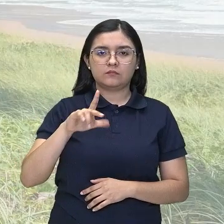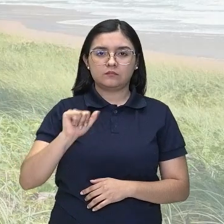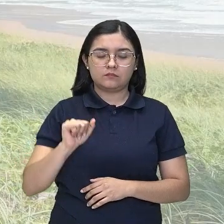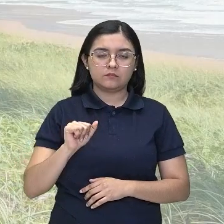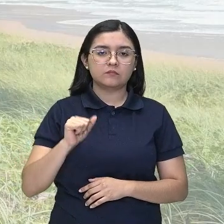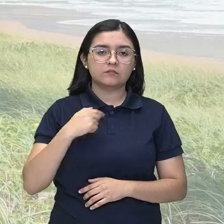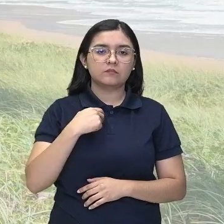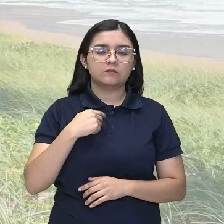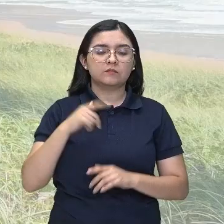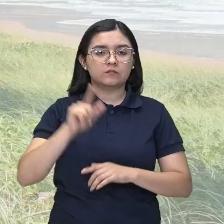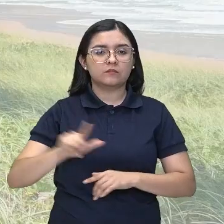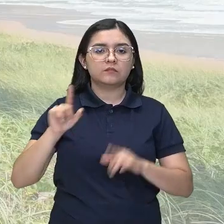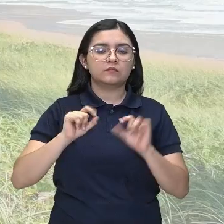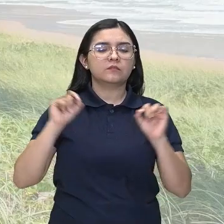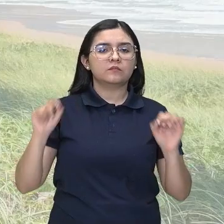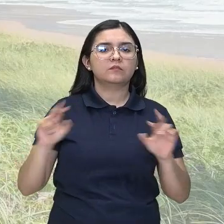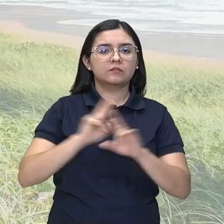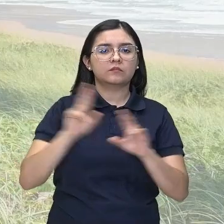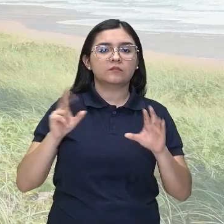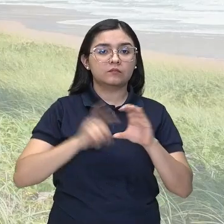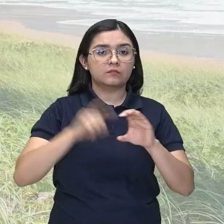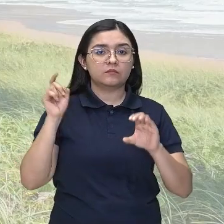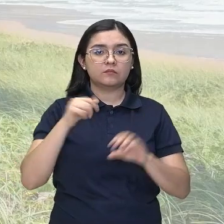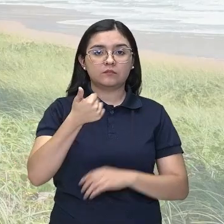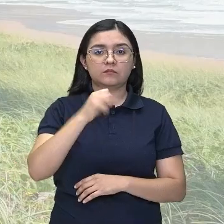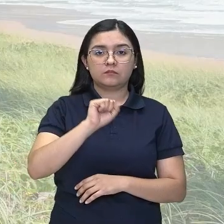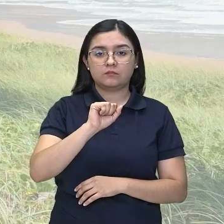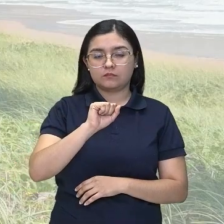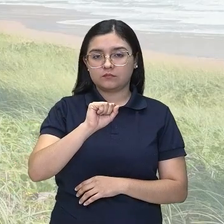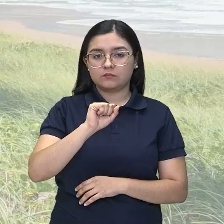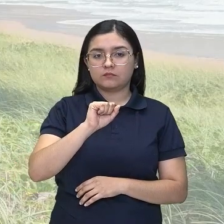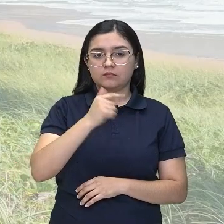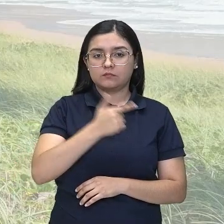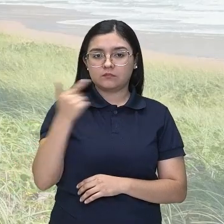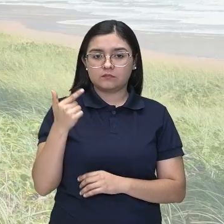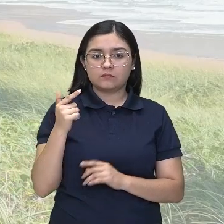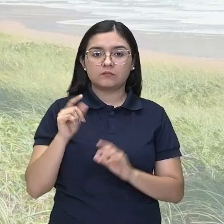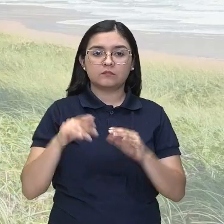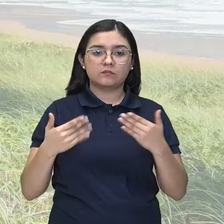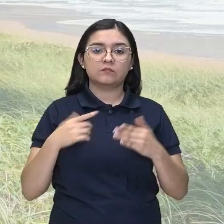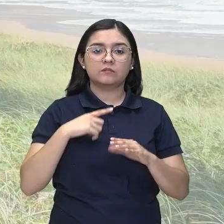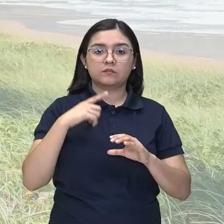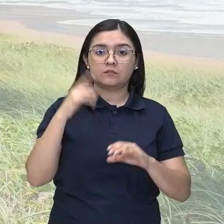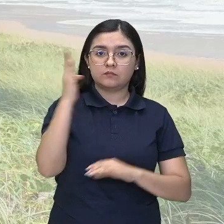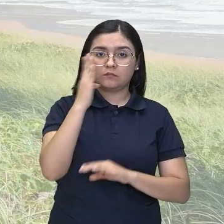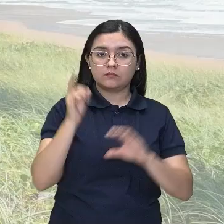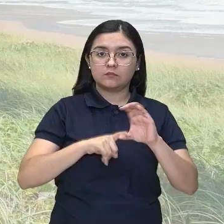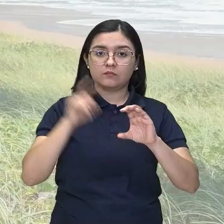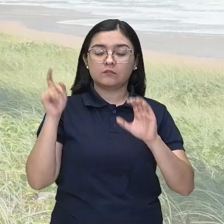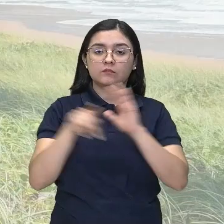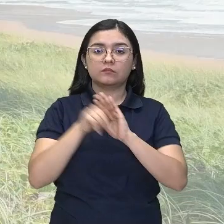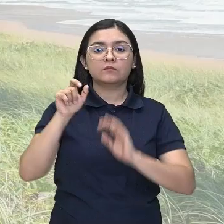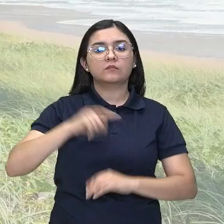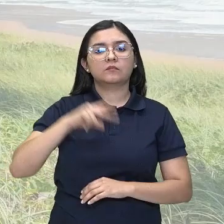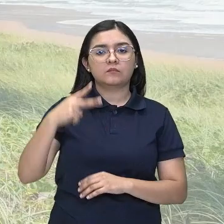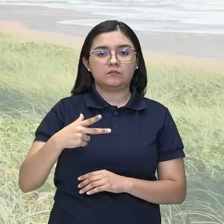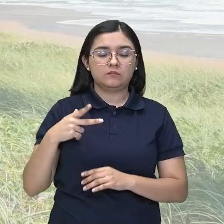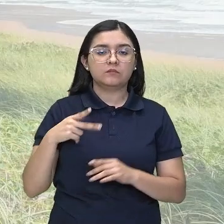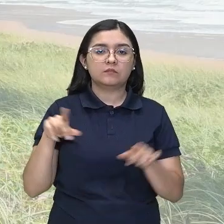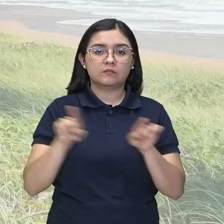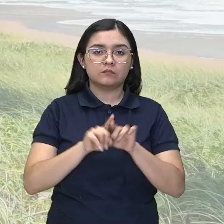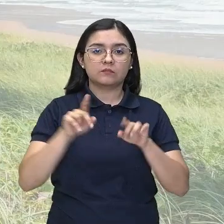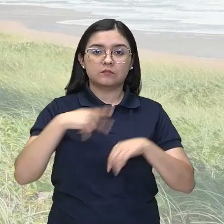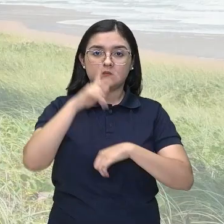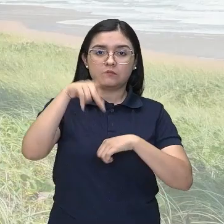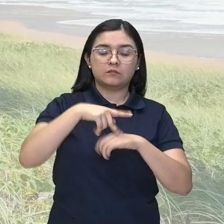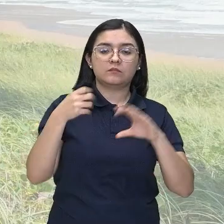vinculada à ideia da independência que acontece ali em 1822. Então o Brasil se torna independente de Portugal, se torna um país